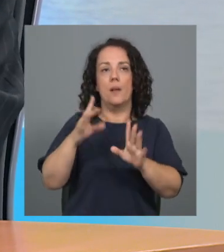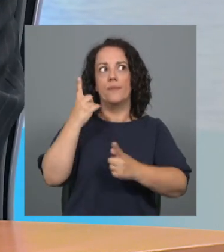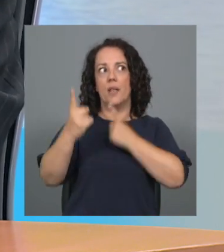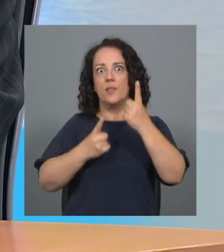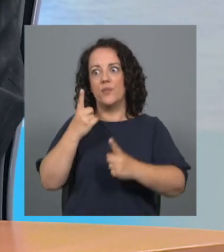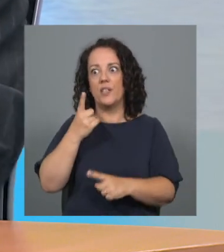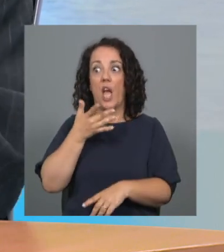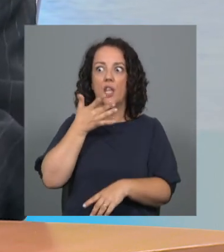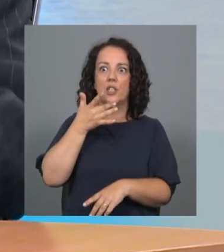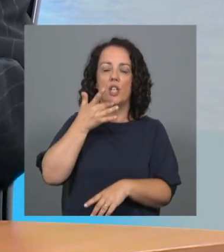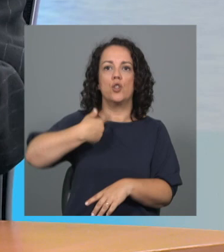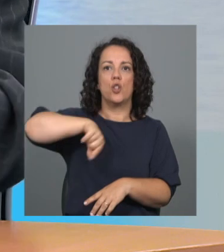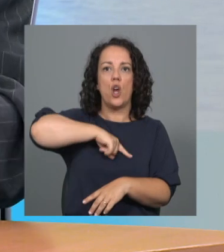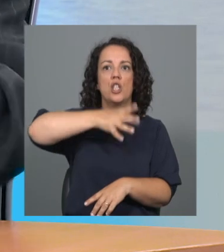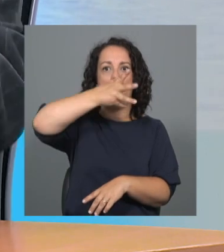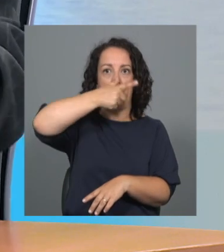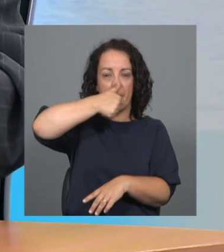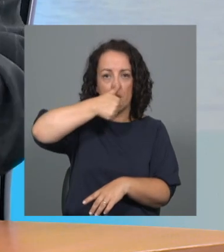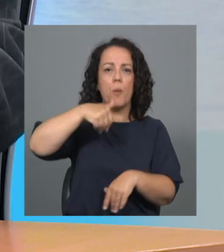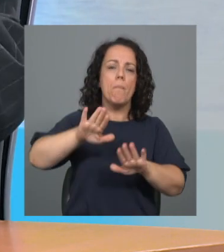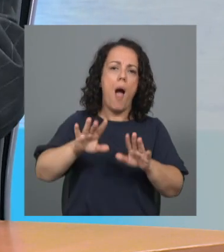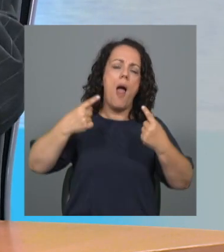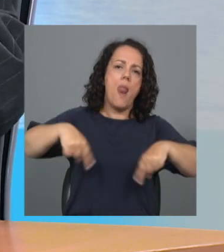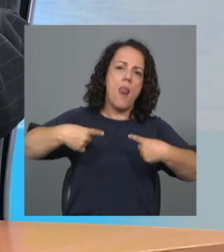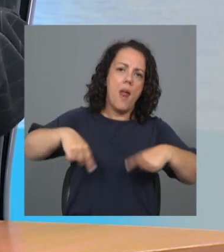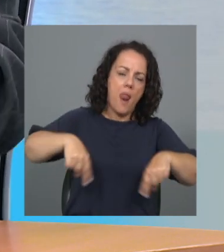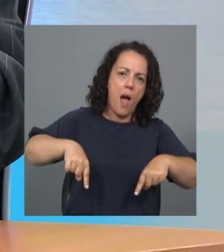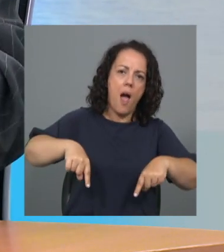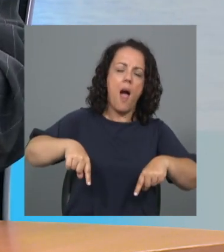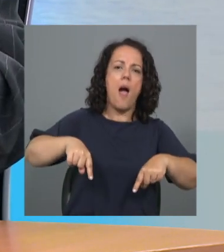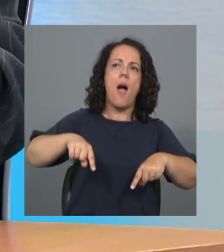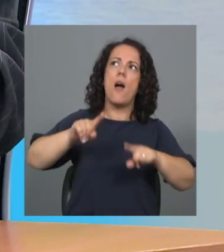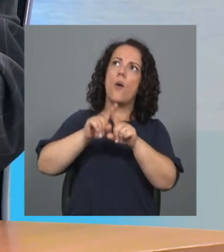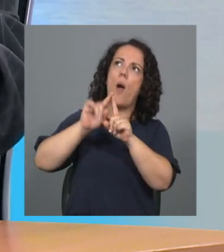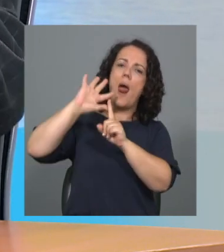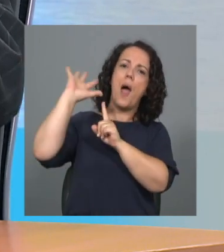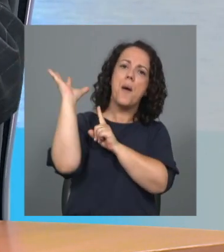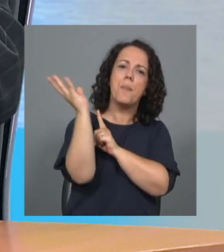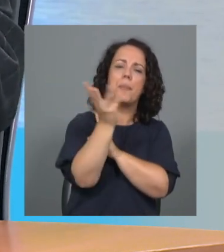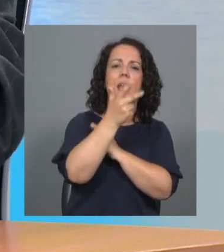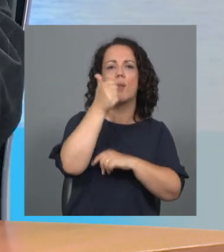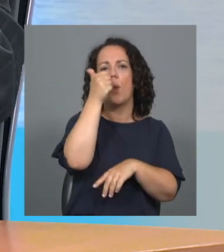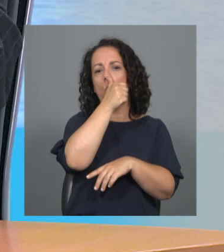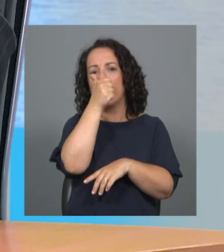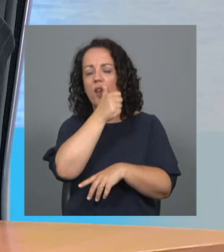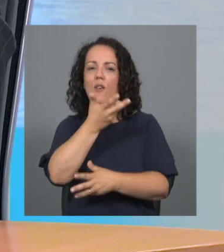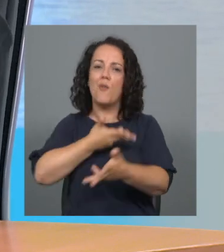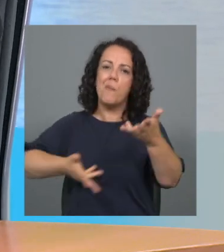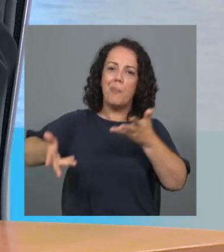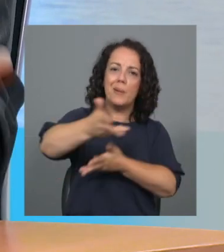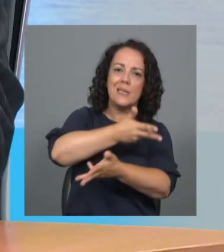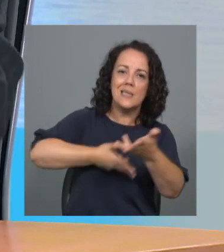nós lamentamos, mas há também uma espécie de clima, de convívio, de partilha,